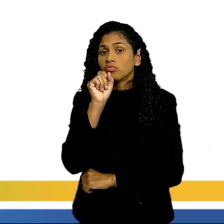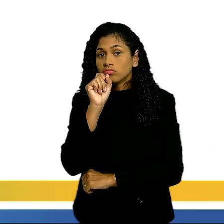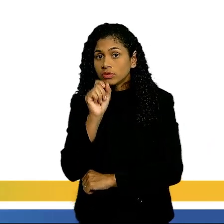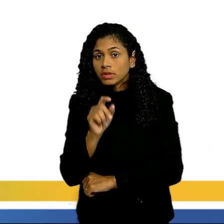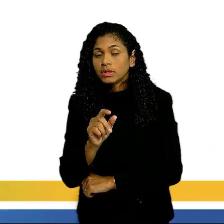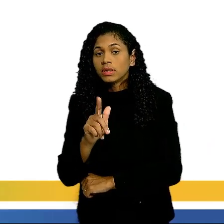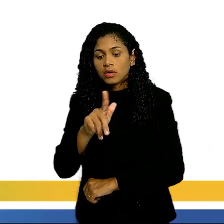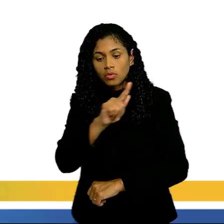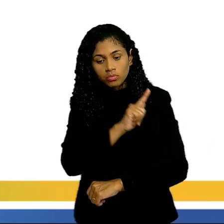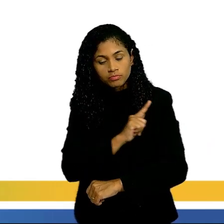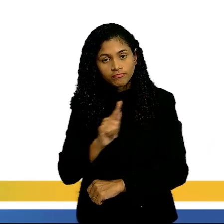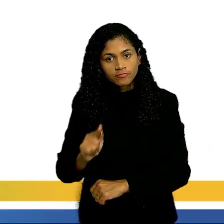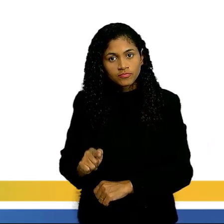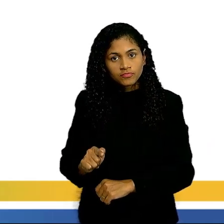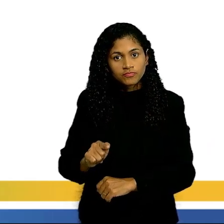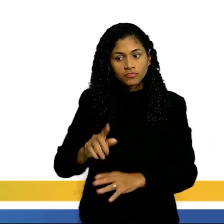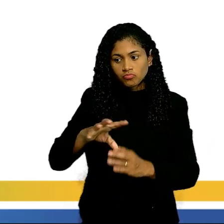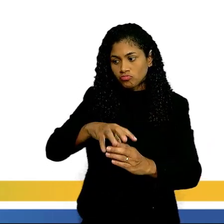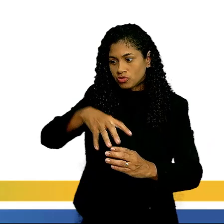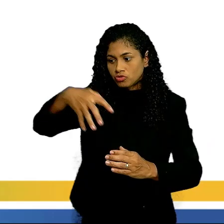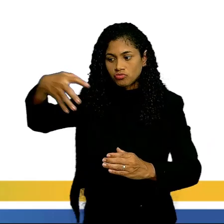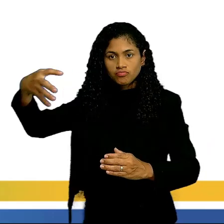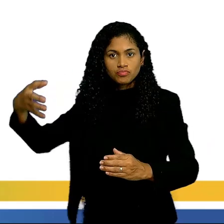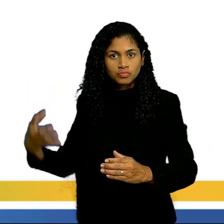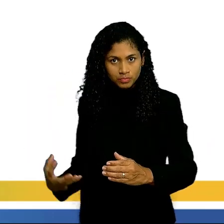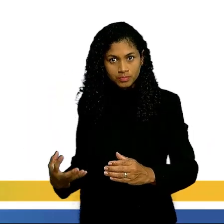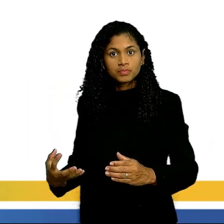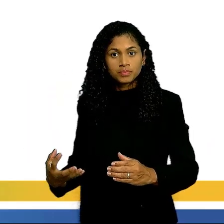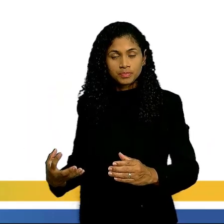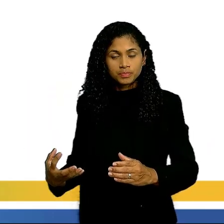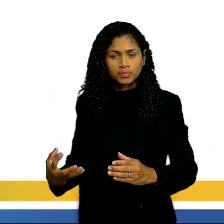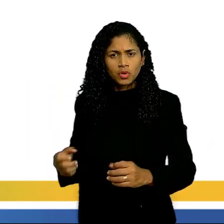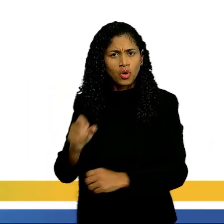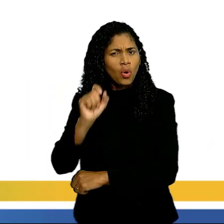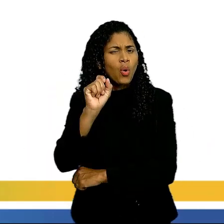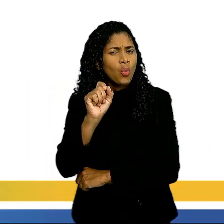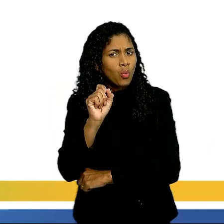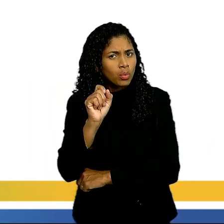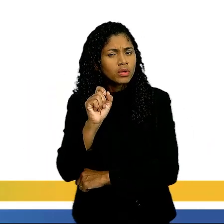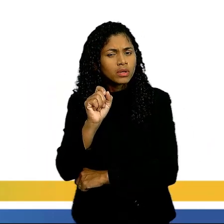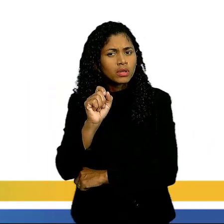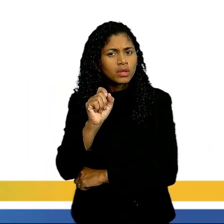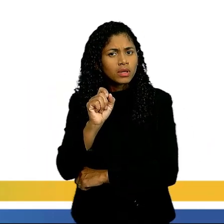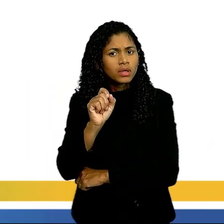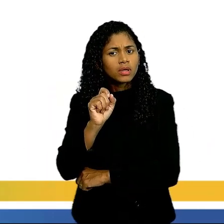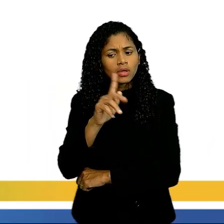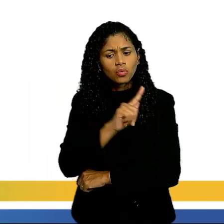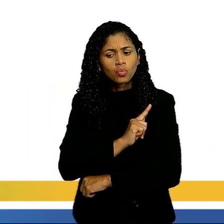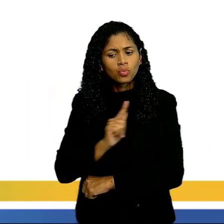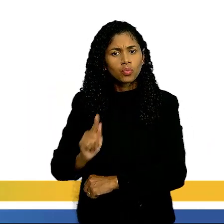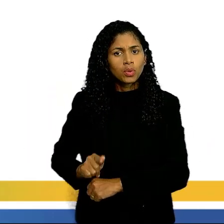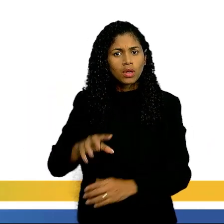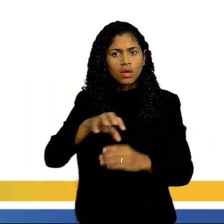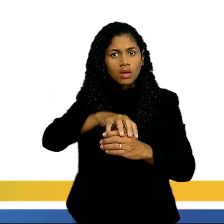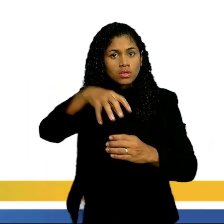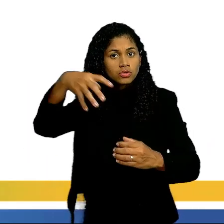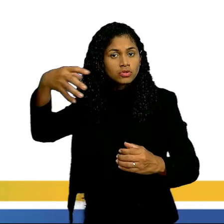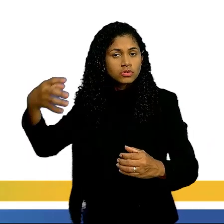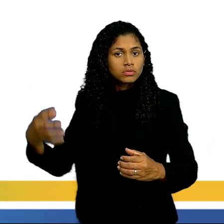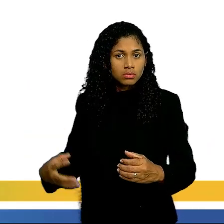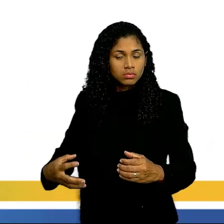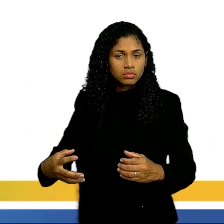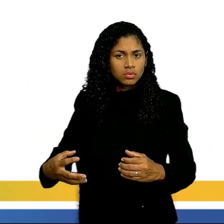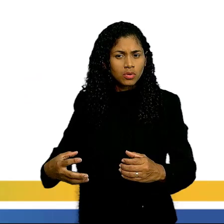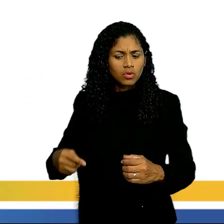algo que já estava ali há muito tempo. O que seria esse elemento que o Vargas tirou, que já estava ali há